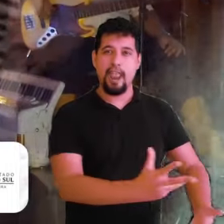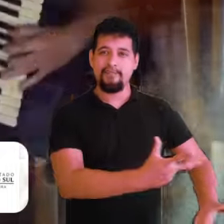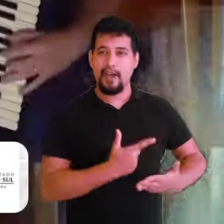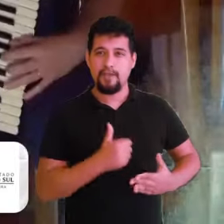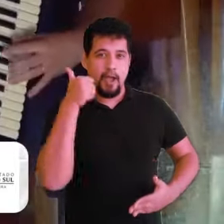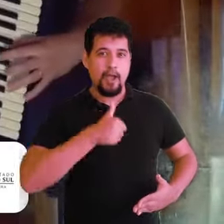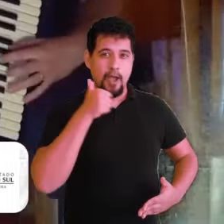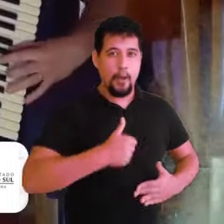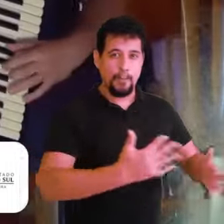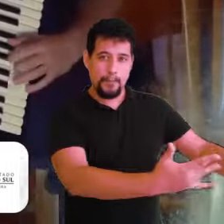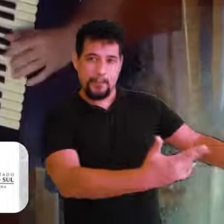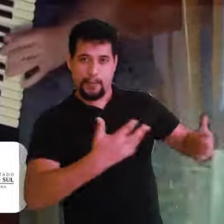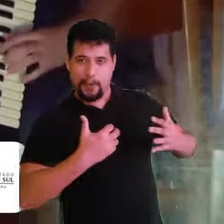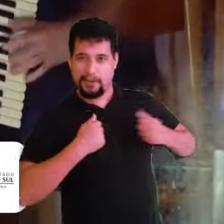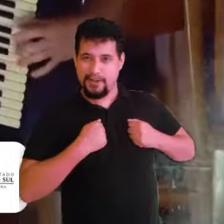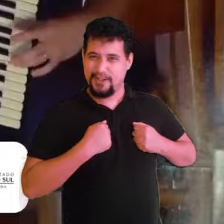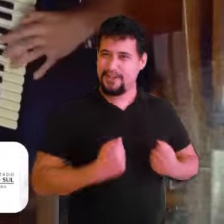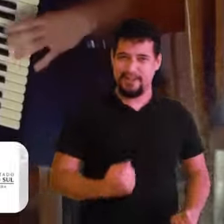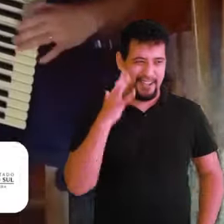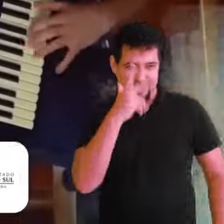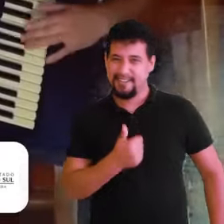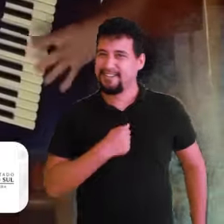bonita comigo.